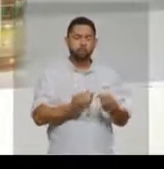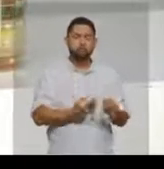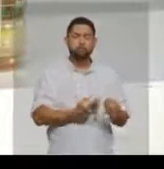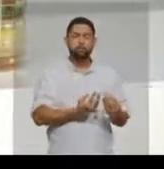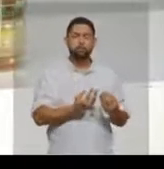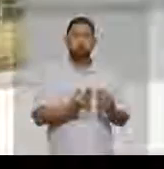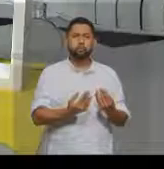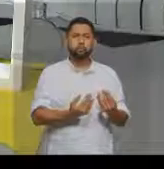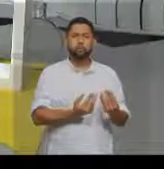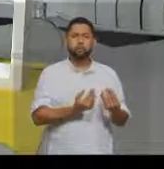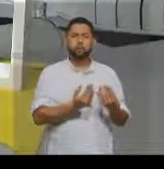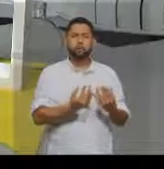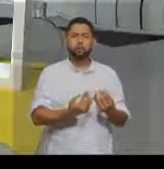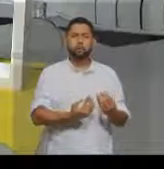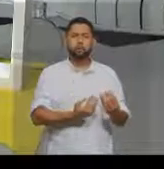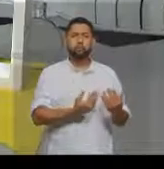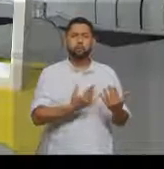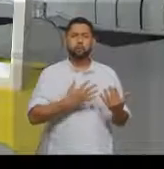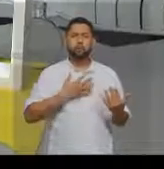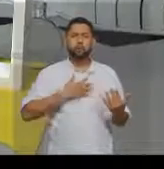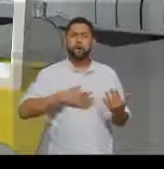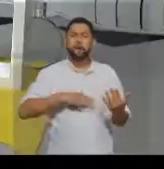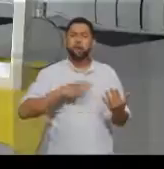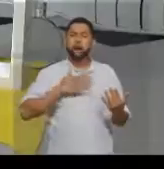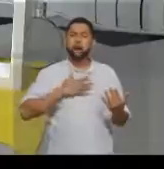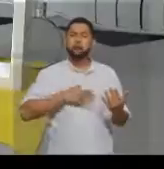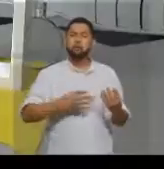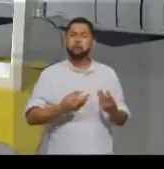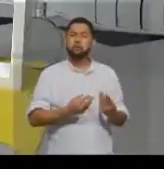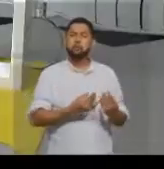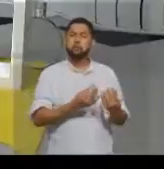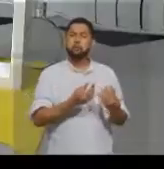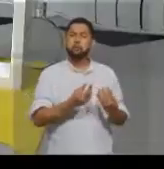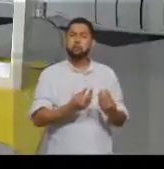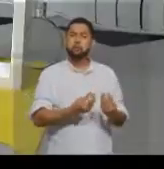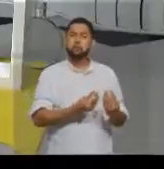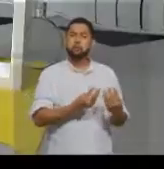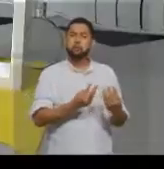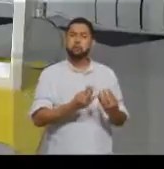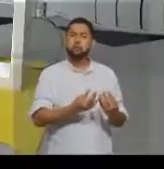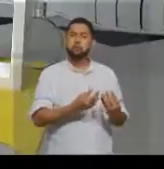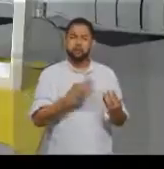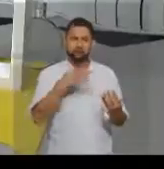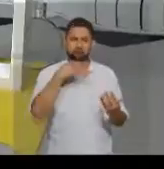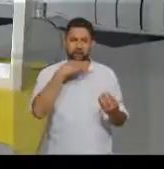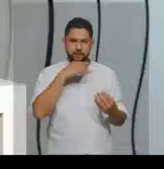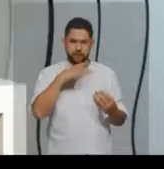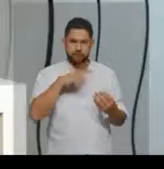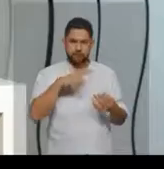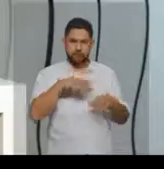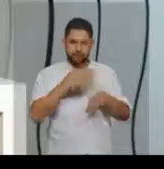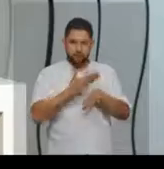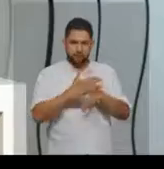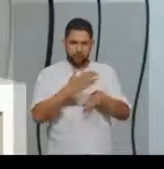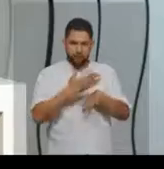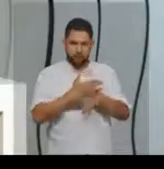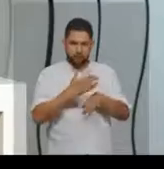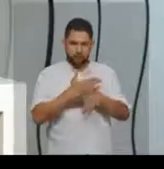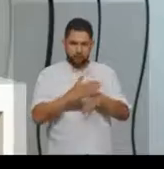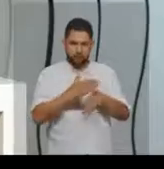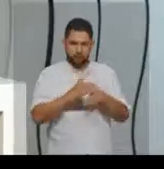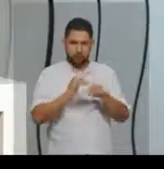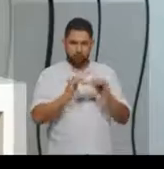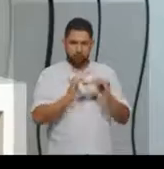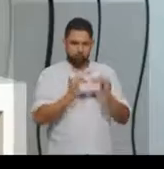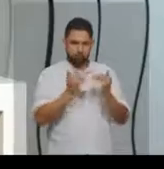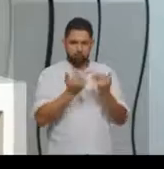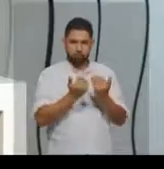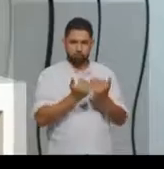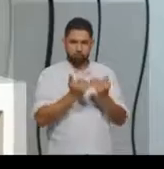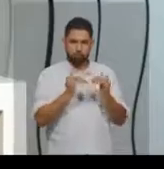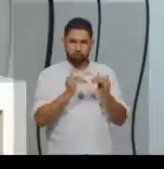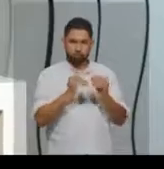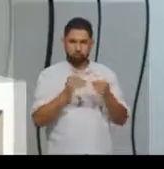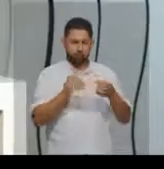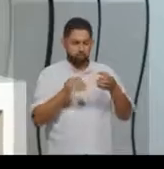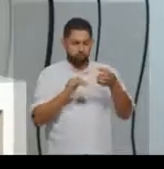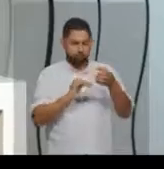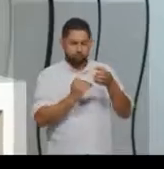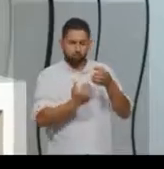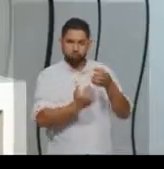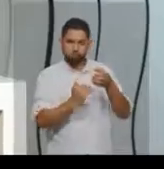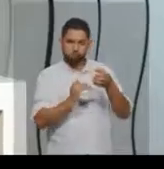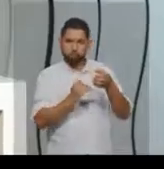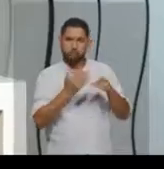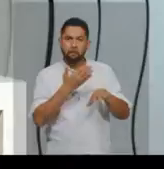evaporando devagarzinho, devagarzinho. Talvez vocês consigam ver aqui embaixo, aqui, ó, uma camada branca que é justamente esse sólido que está reagindo